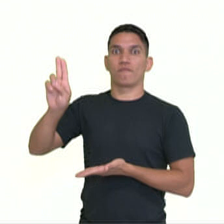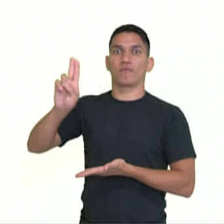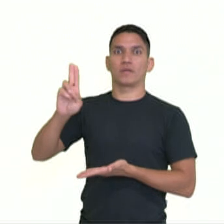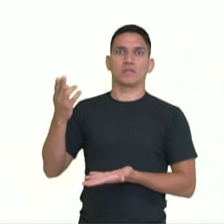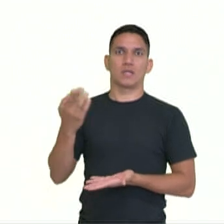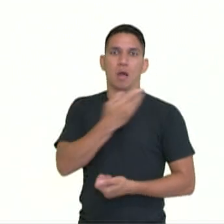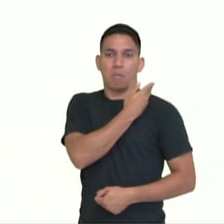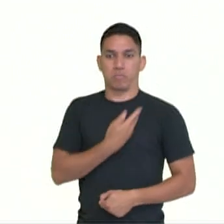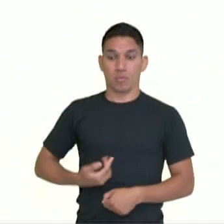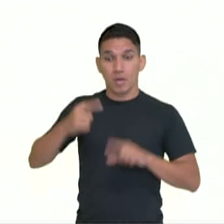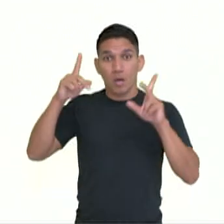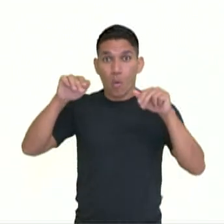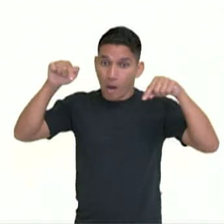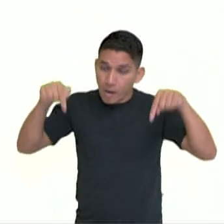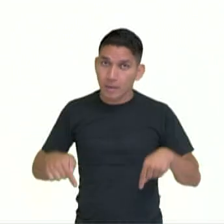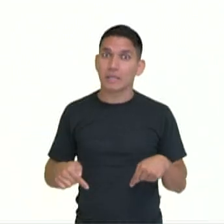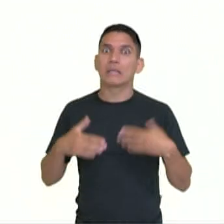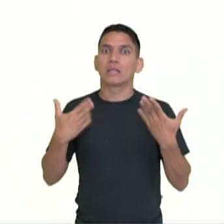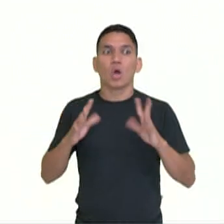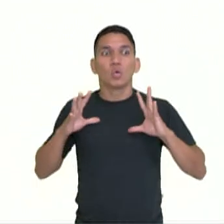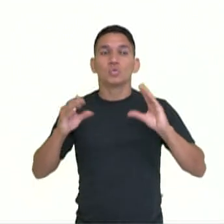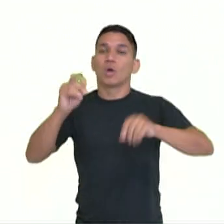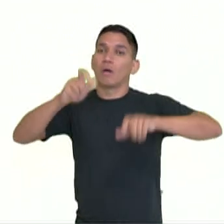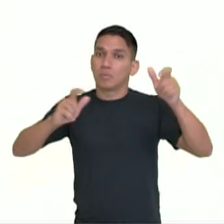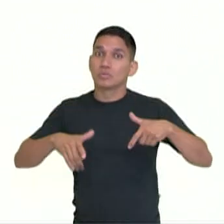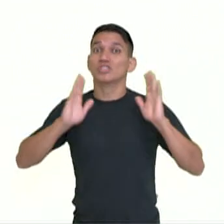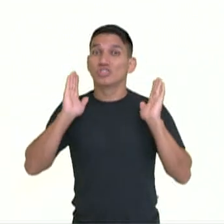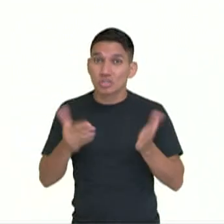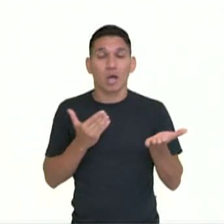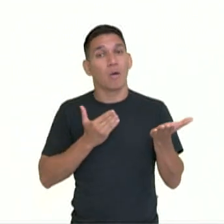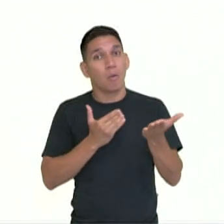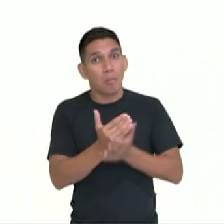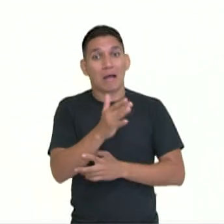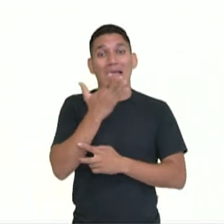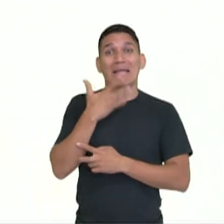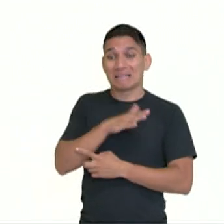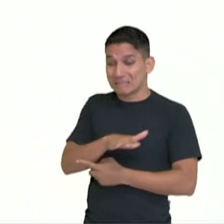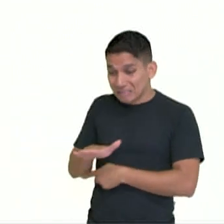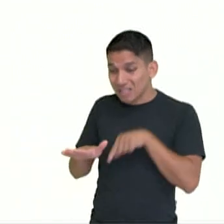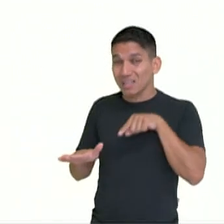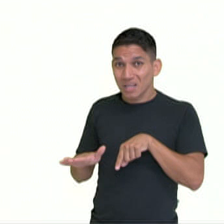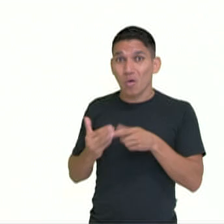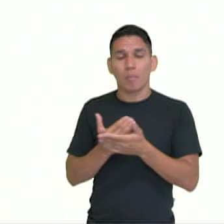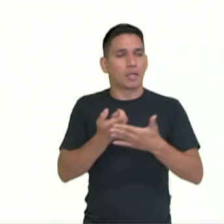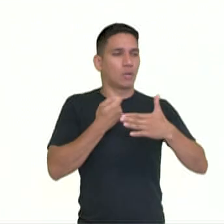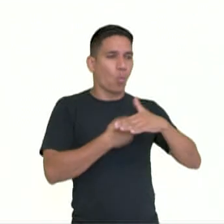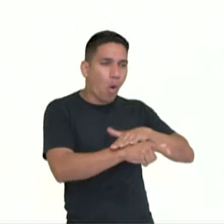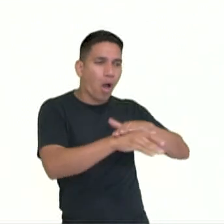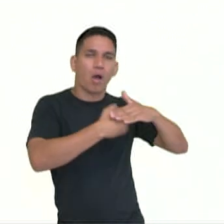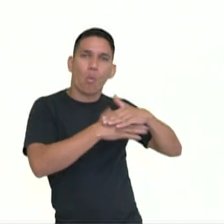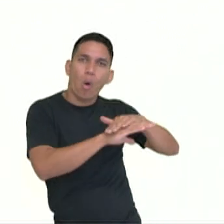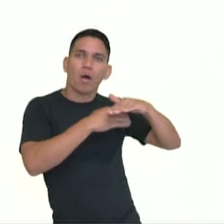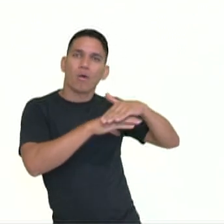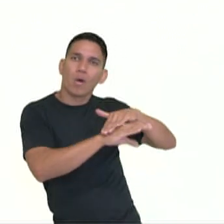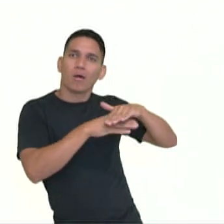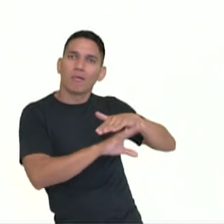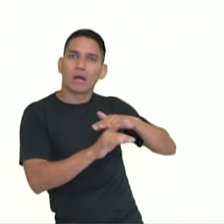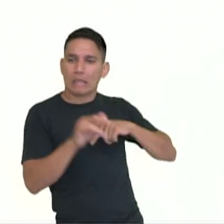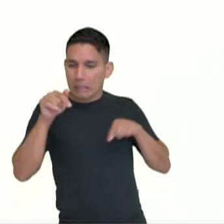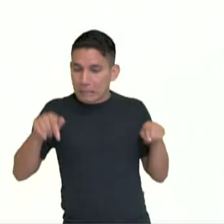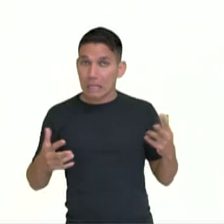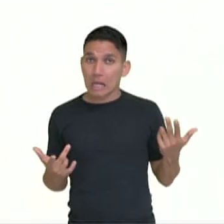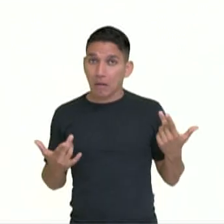pagar a universidade, então eles têm que guardar desde o início que a criança nasce para exatamente pagar a universidade. É mais ou menos o